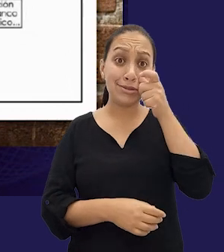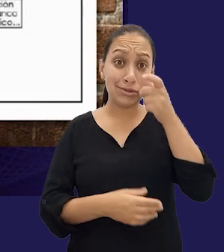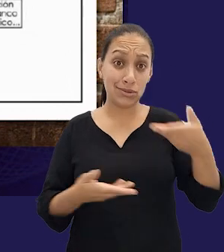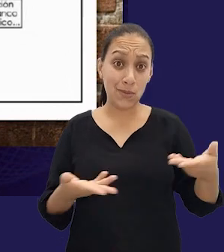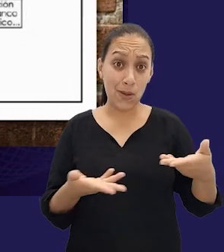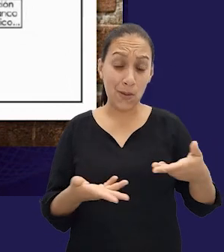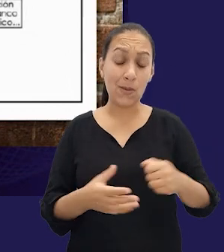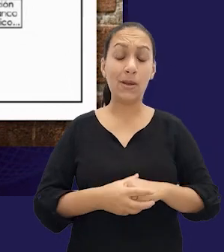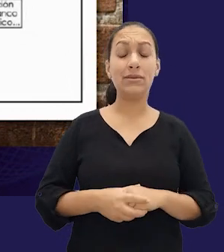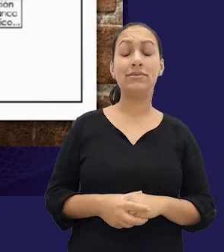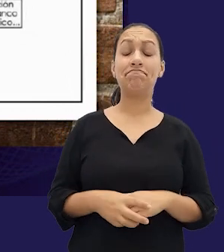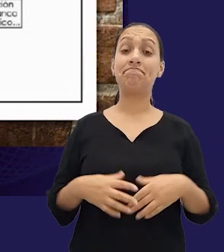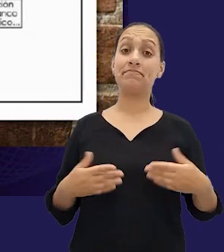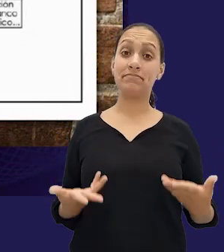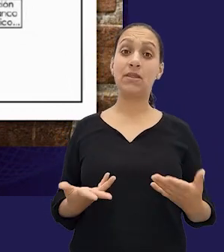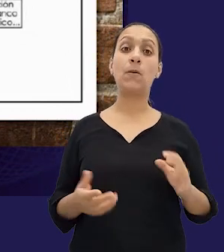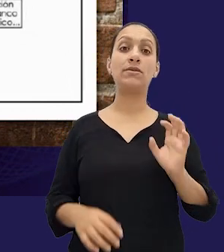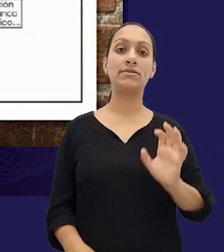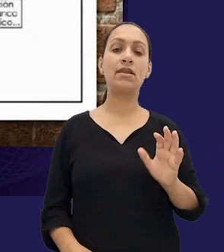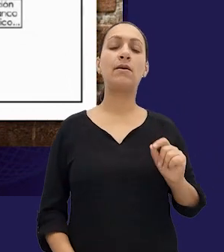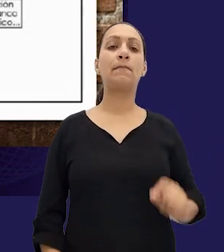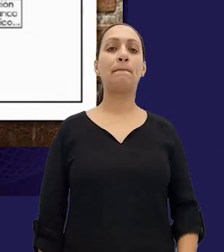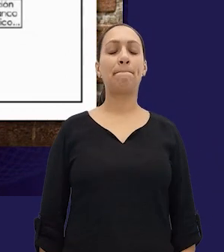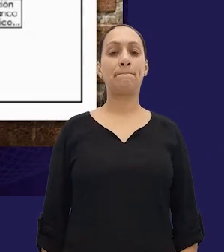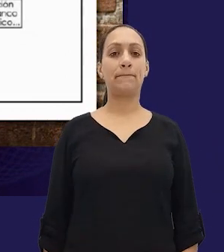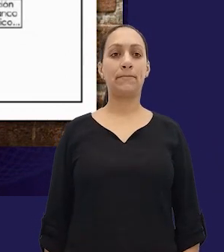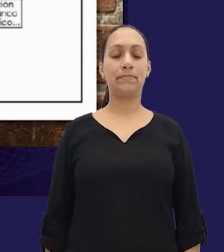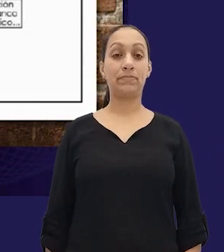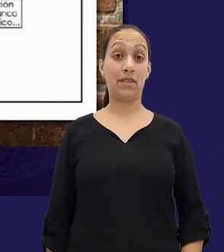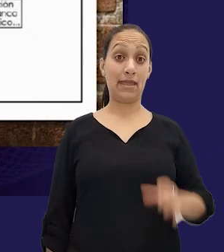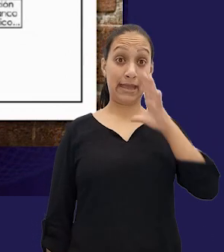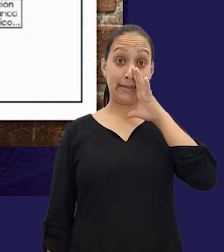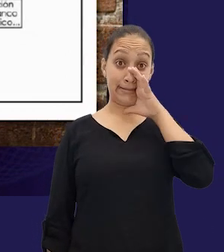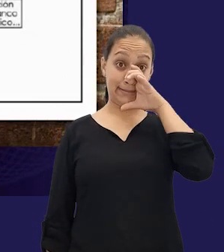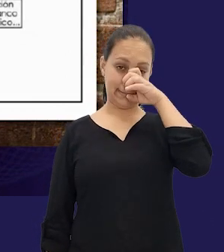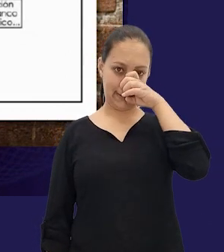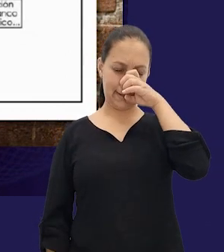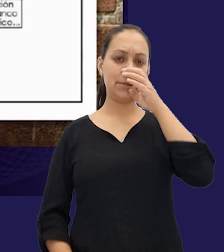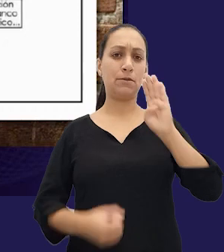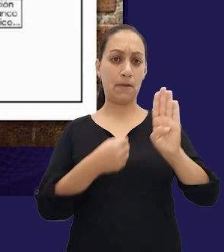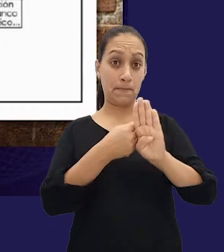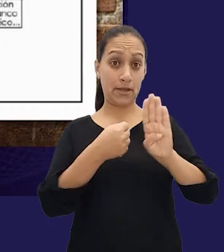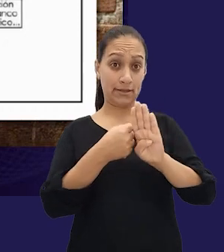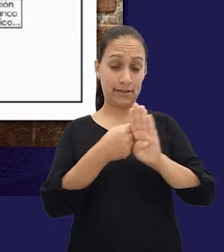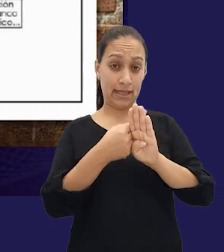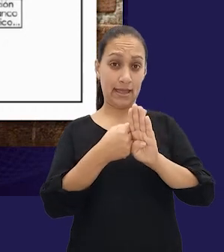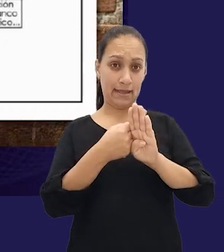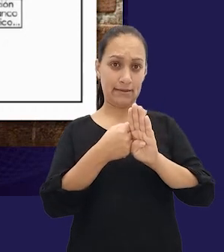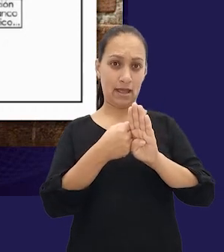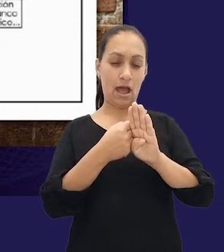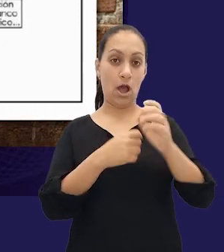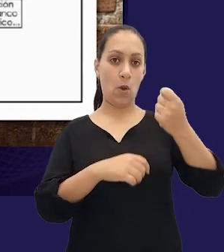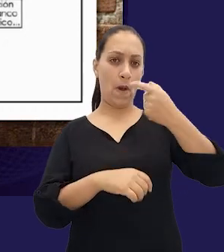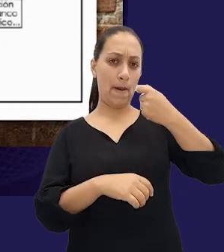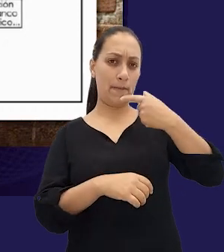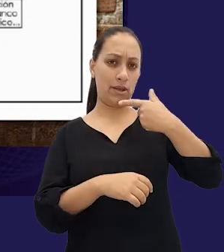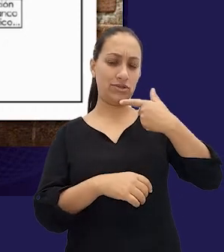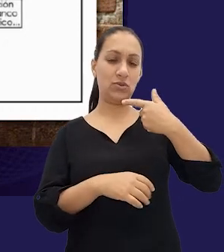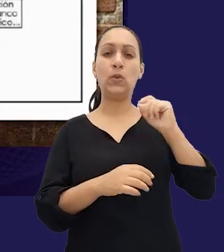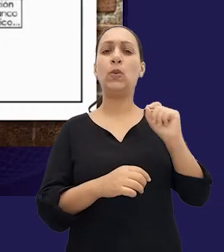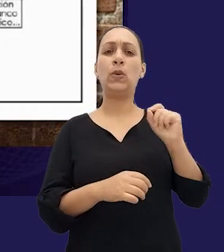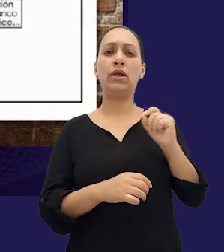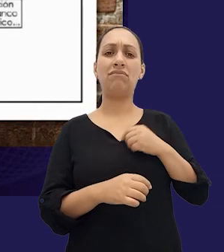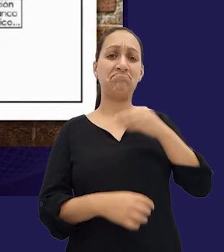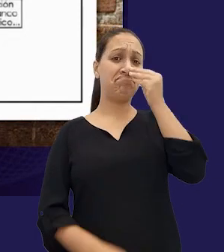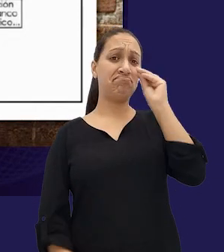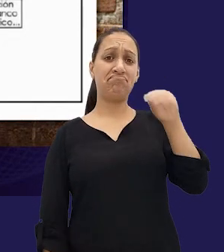aqui. Então, assim, gente, ser resistente, né, uma bactéria resistente a um antibiótico quer dizer que ela não está nem aí para